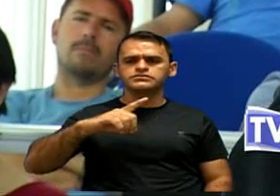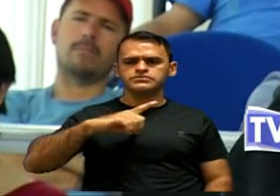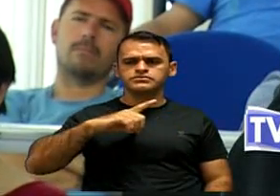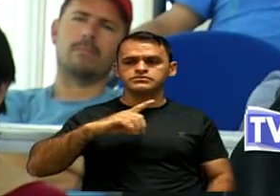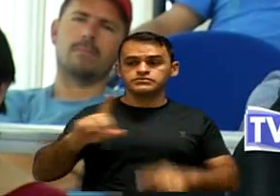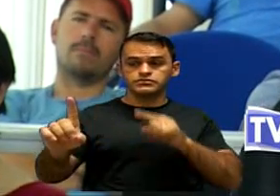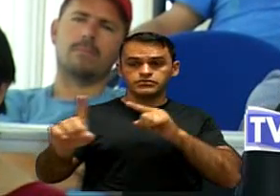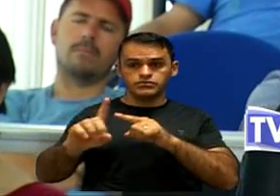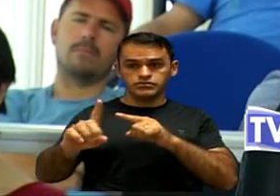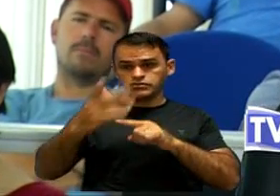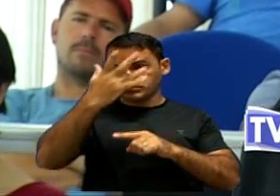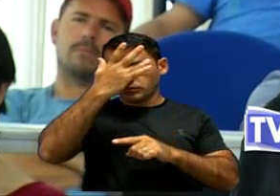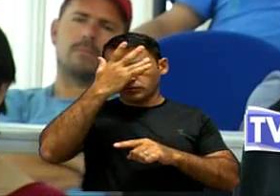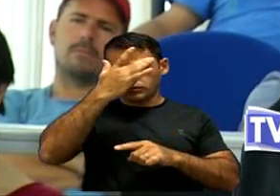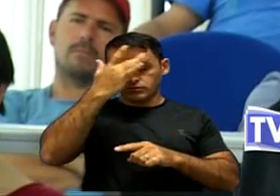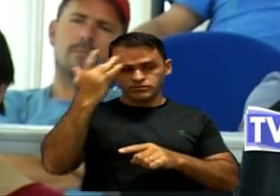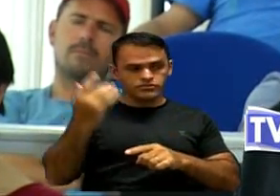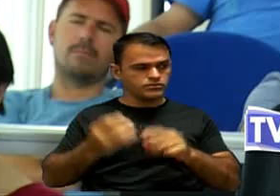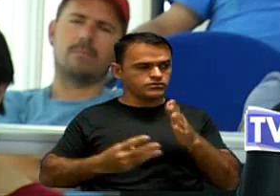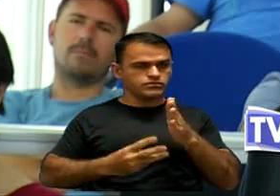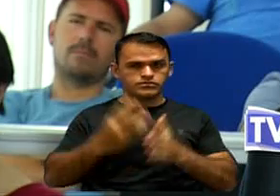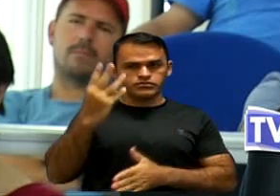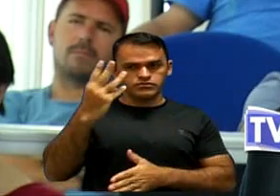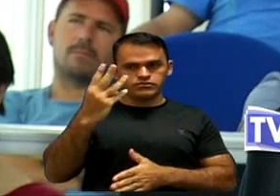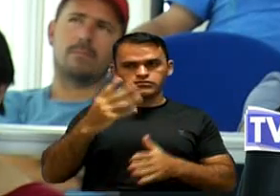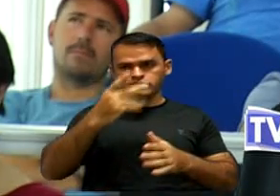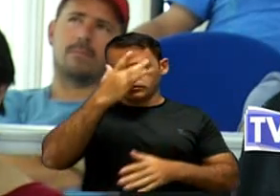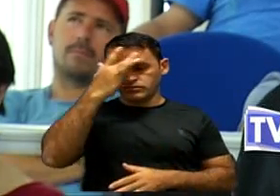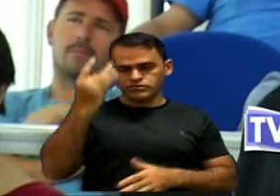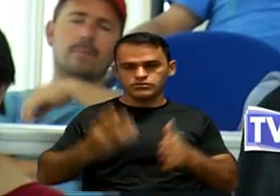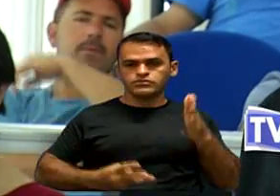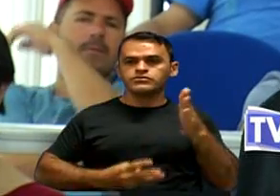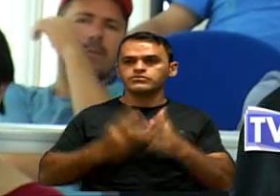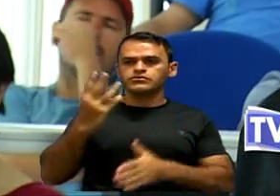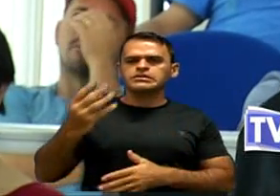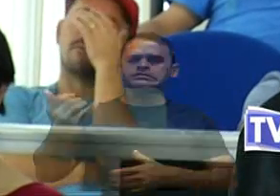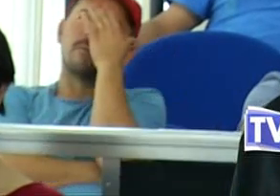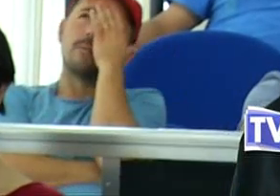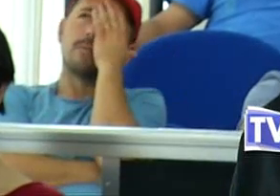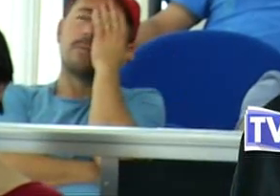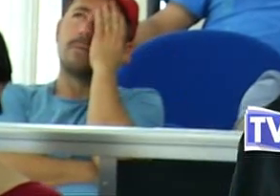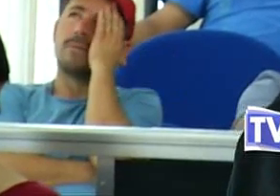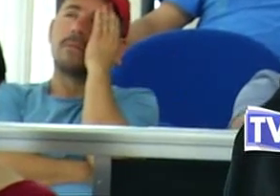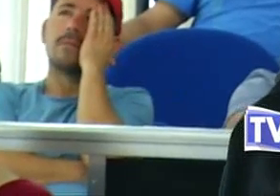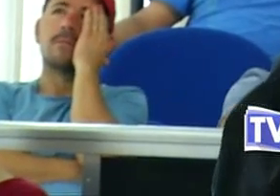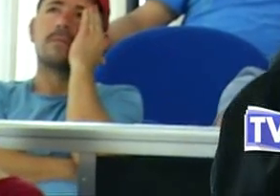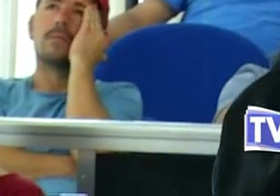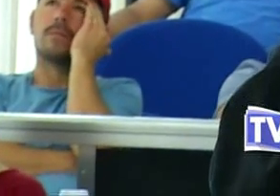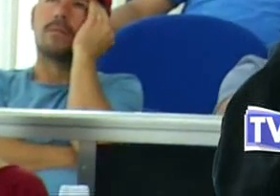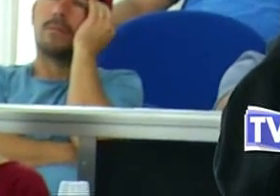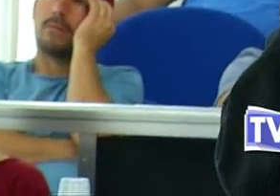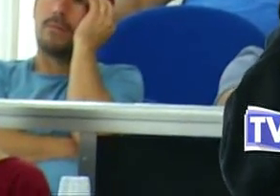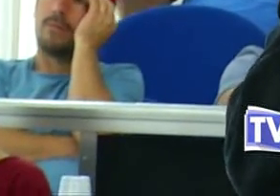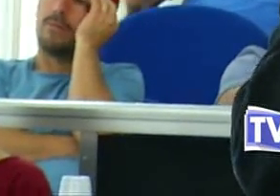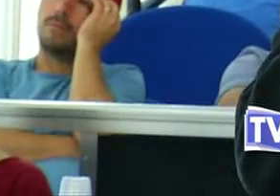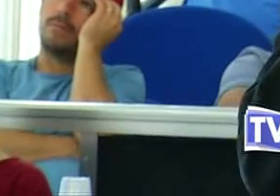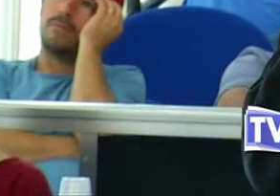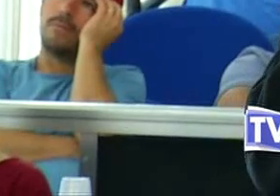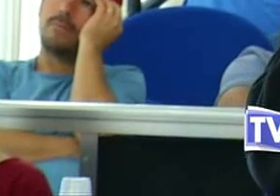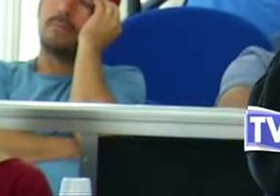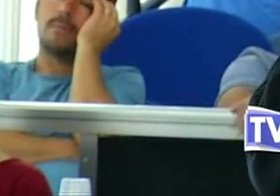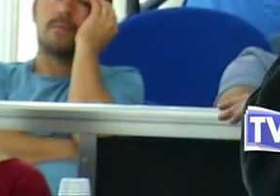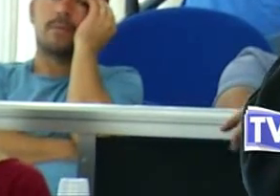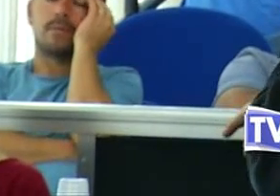não, ele mais três pessoas me ligou. Do Vanel Ville 3, senhor presidente. Ficou 2 horas e meia esperando um ônibus para ir